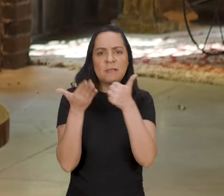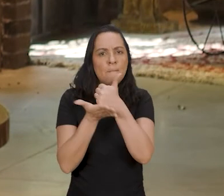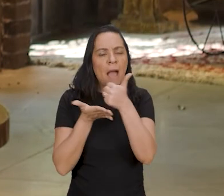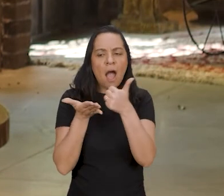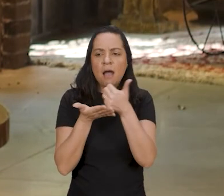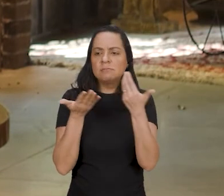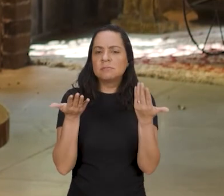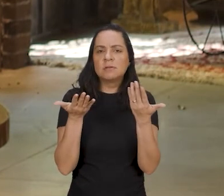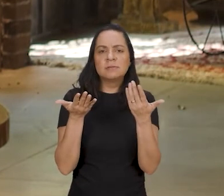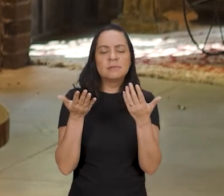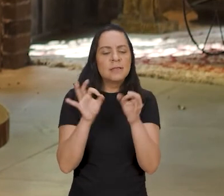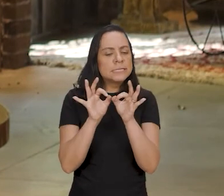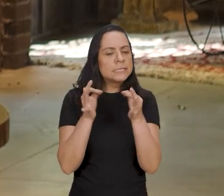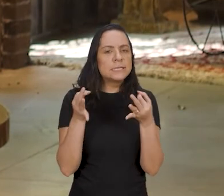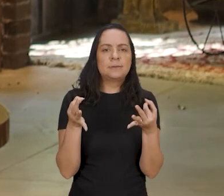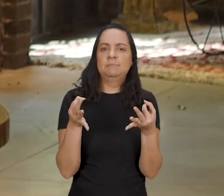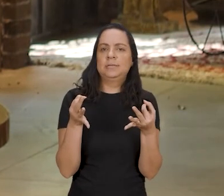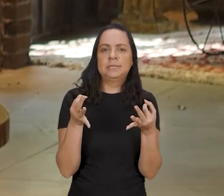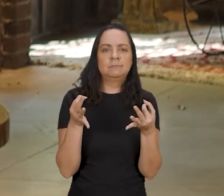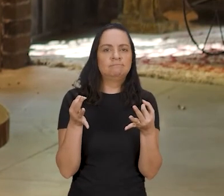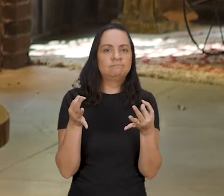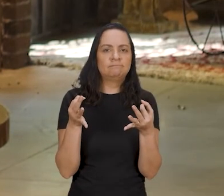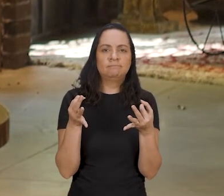básicas, mais simples,